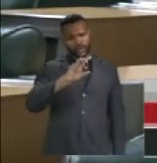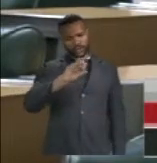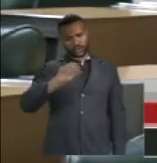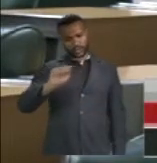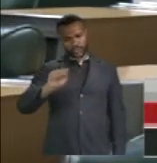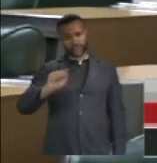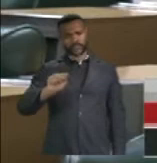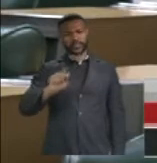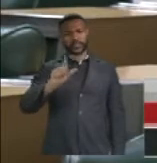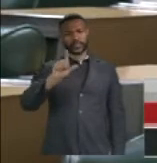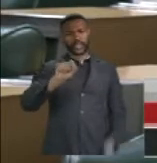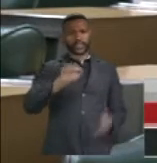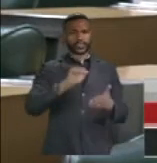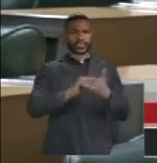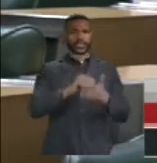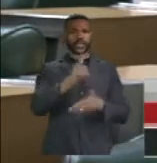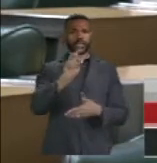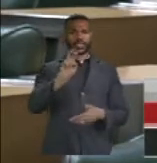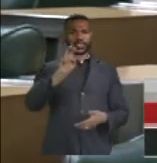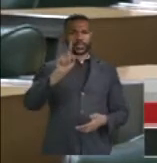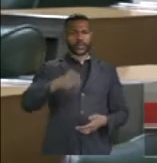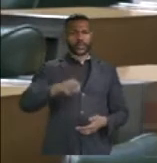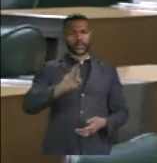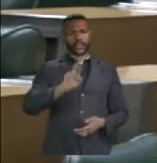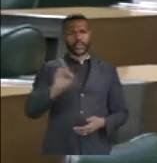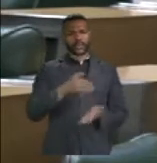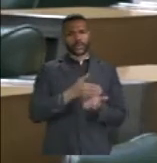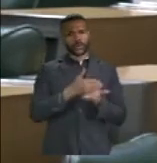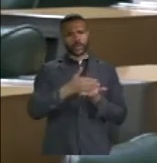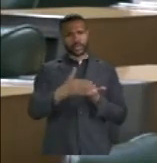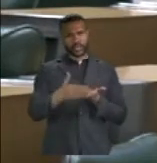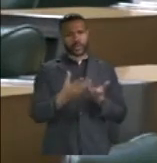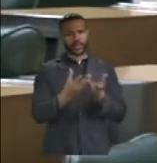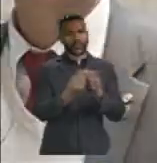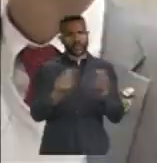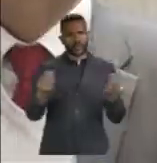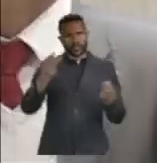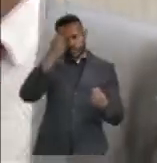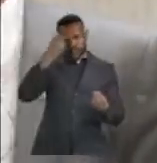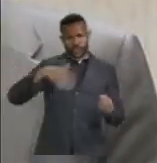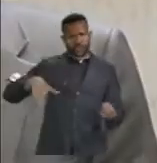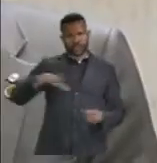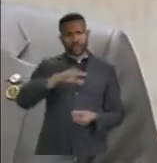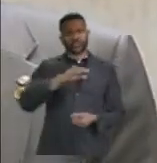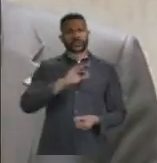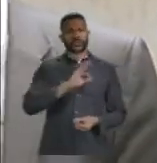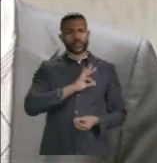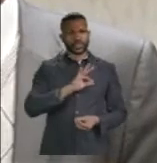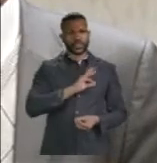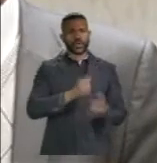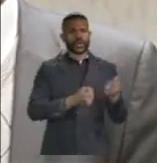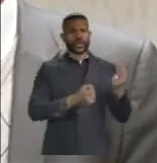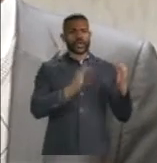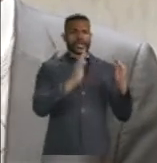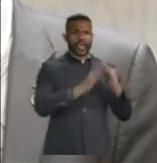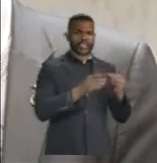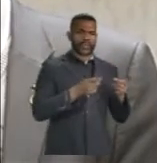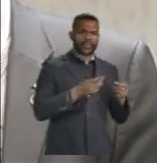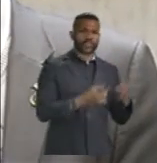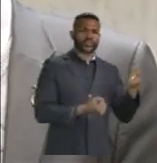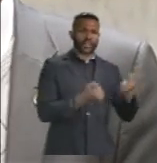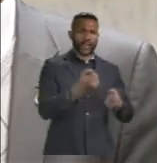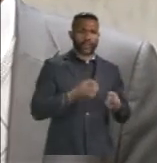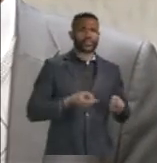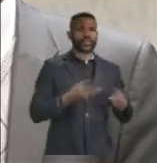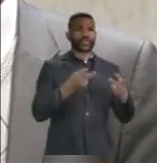é de 10 a 15 mil reais pra começar milhares de policiais o presidente tem vendido casa vindo do carro e se